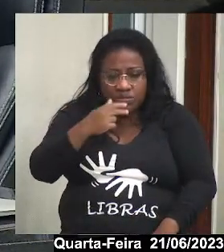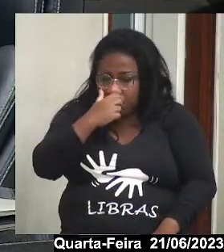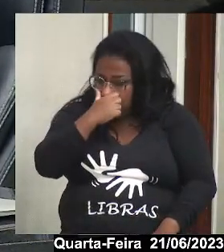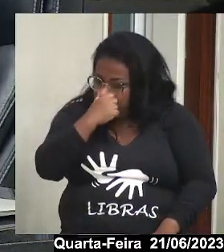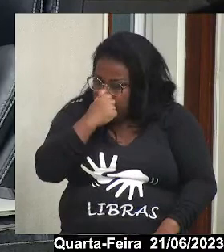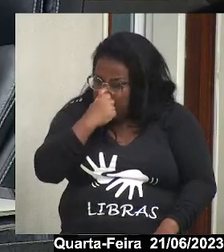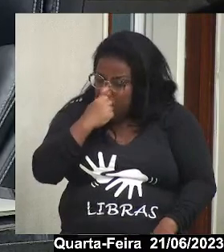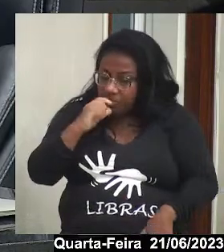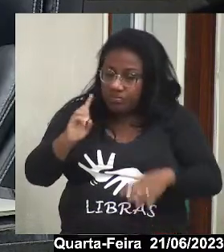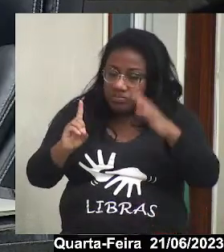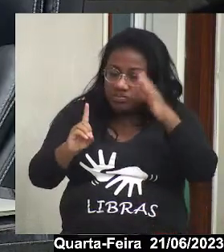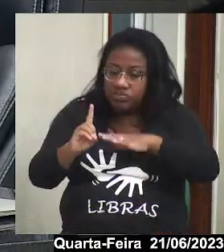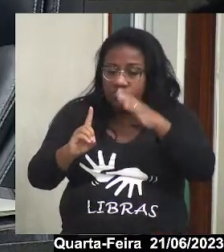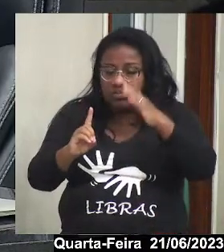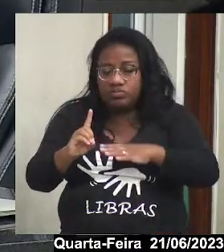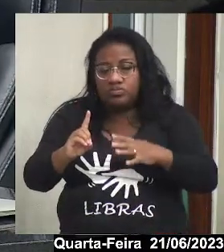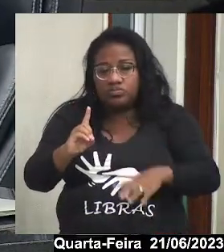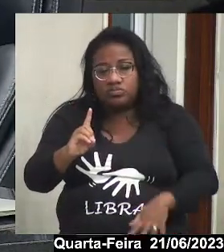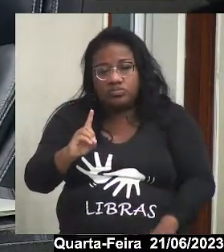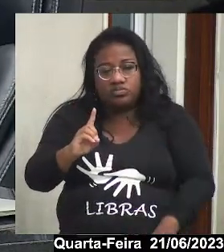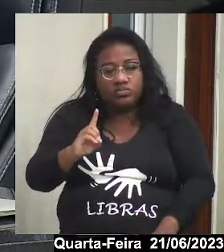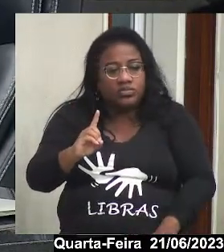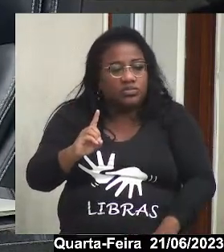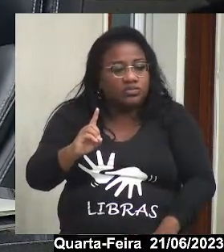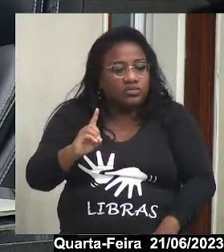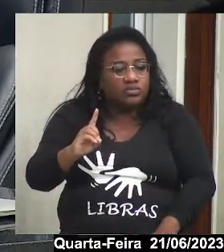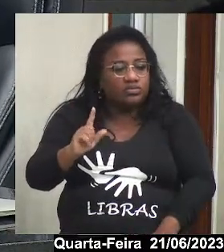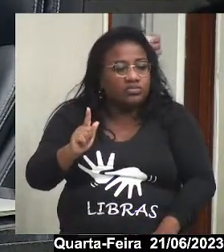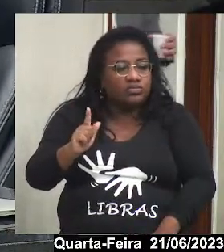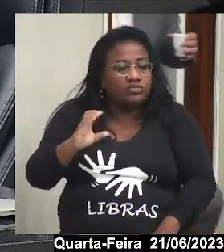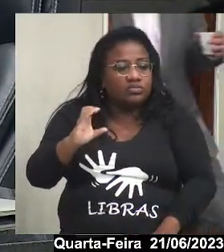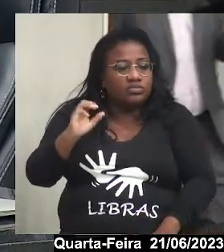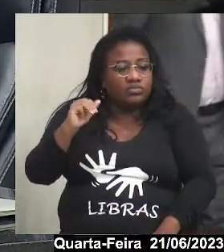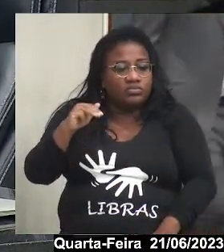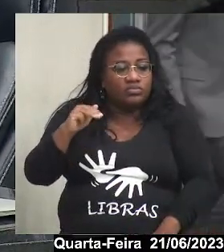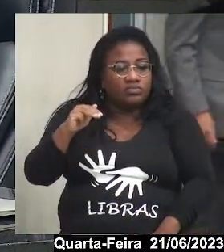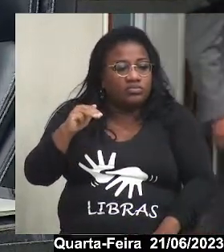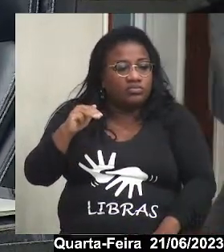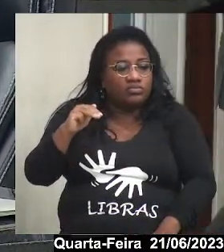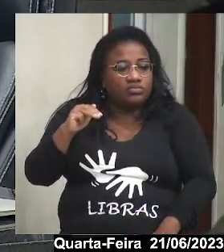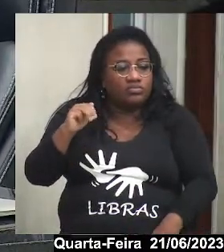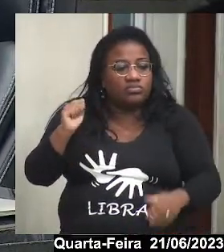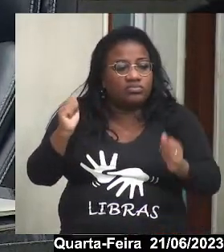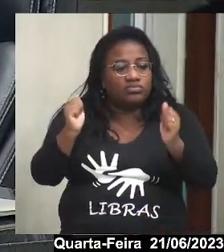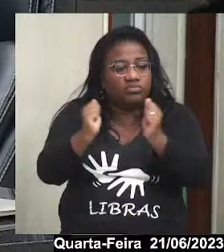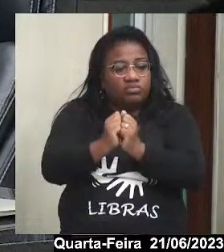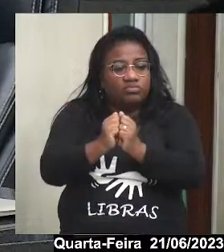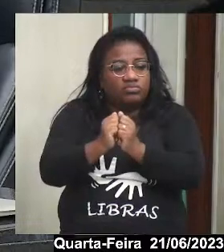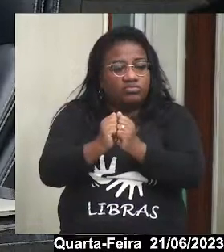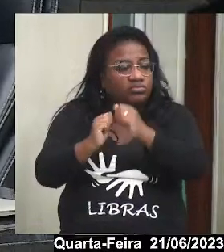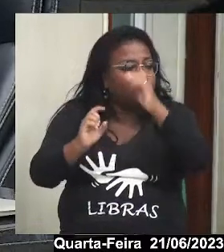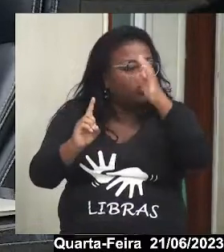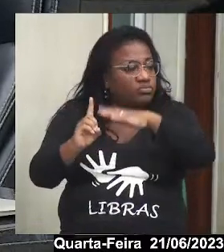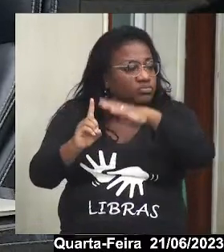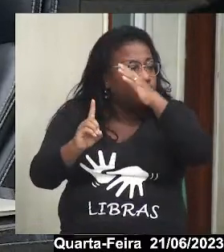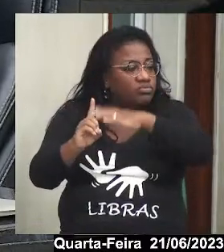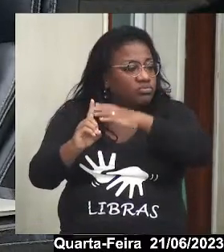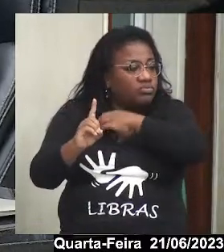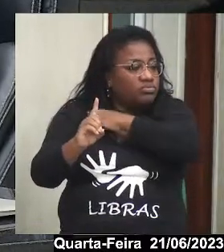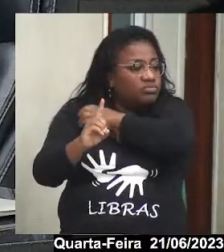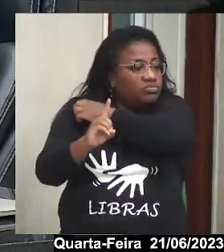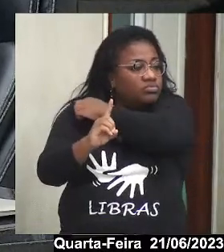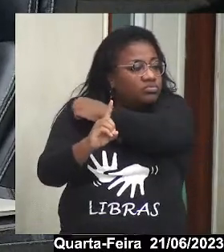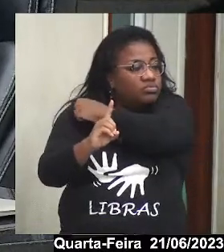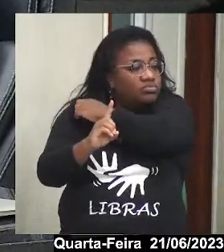queria dar, né, fazer uma homenagem para a Guarda Municipal, ele esqueceu de falar que, junto com a homenagem, ele